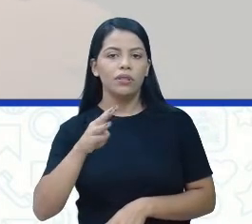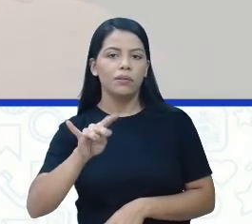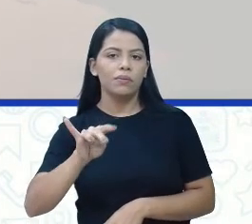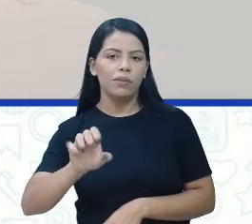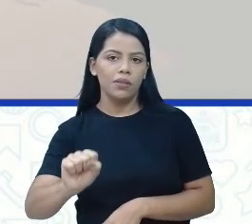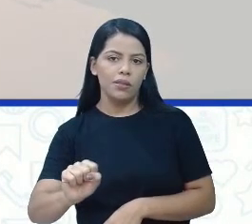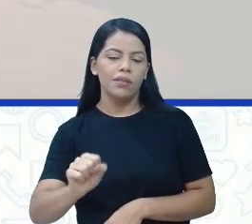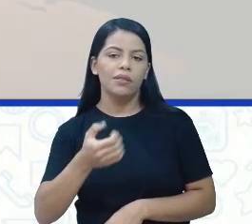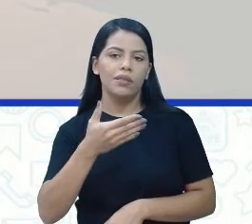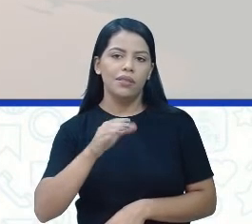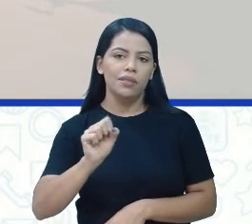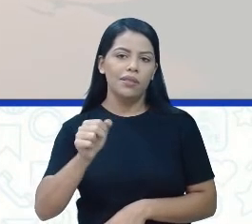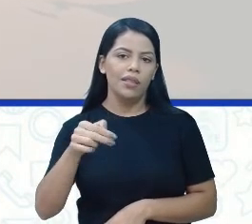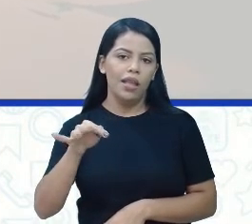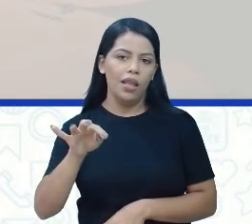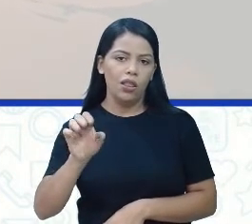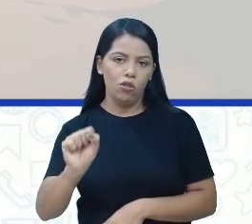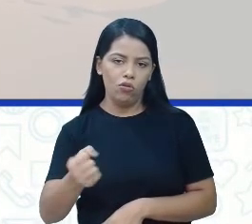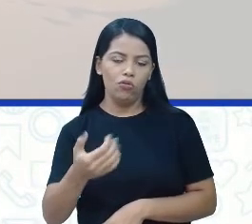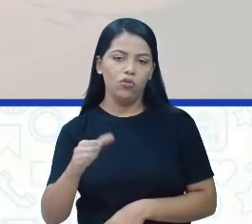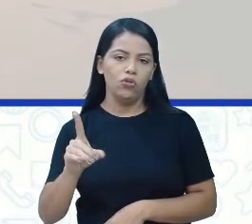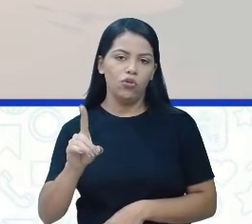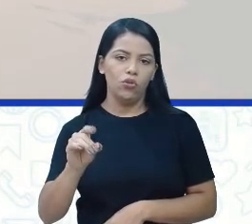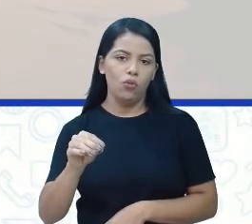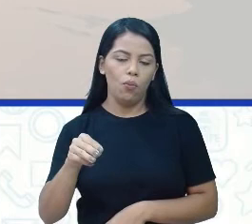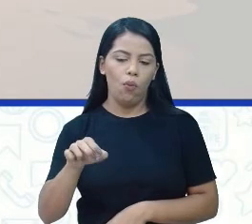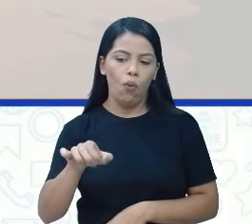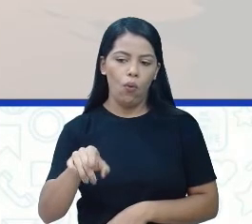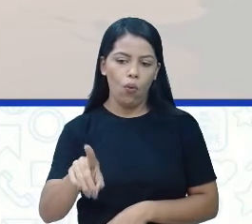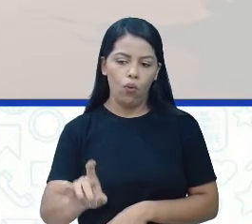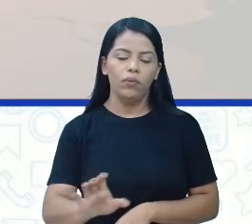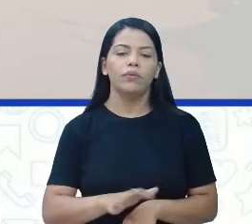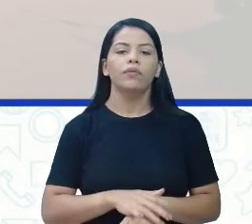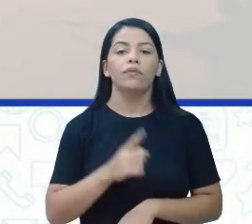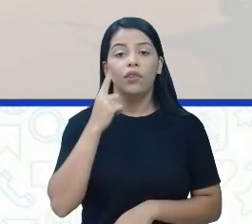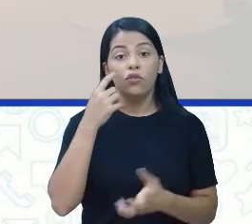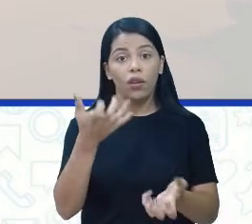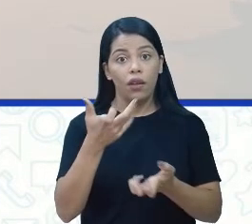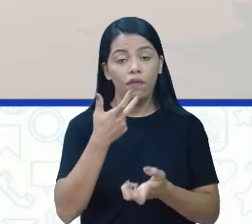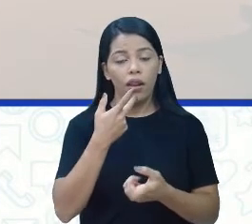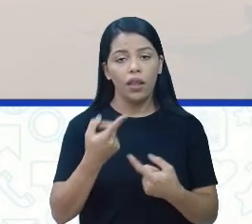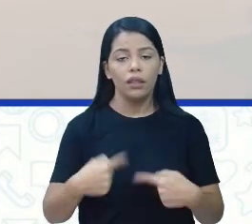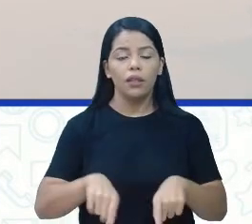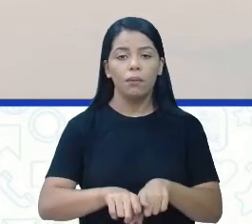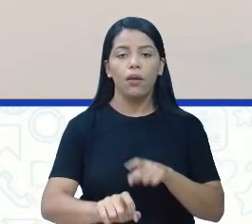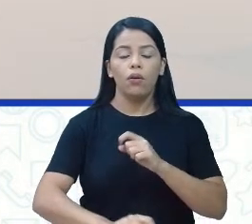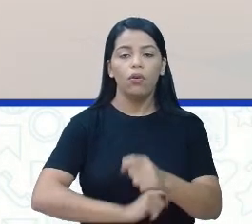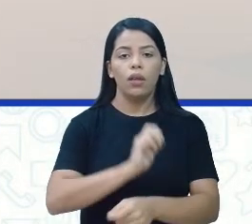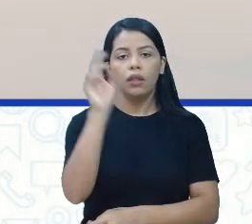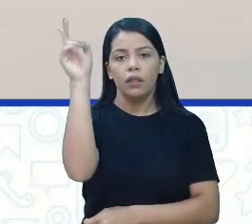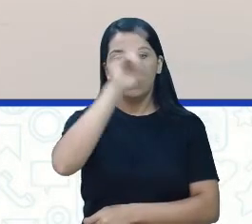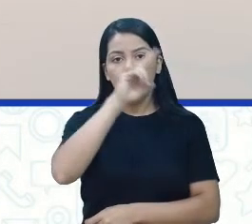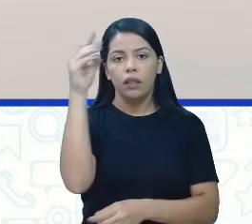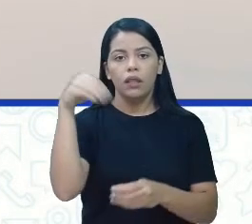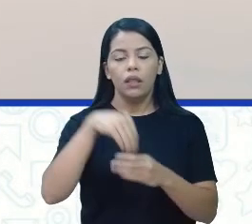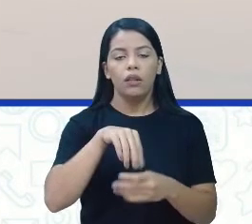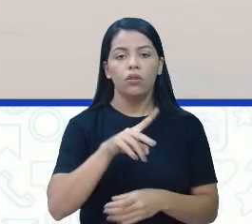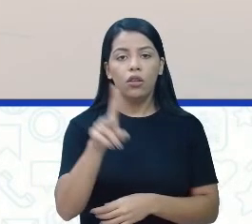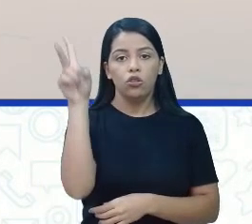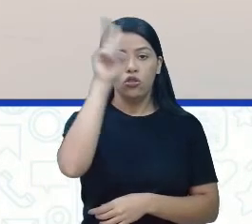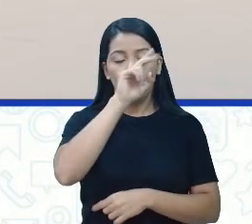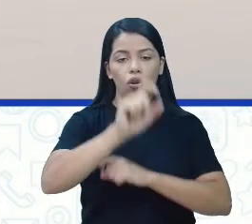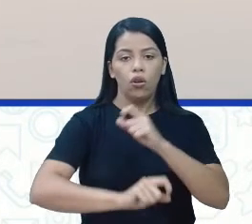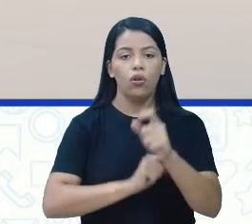Dumont, Alberto Dumont. Santos Dumont. E aqui eu queria fazer um registro, viu, professor Gilson? Diga, faça. Historicamente, o